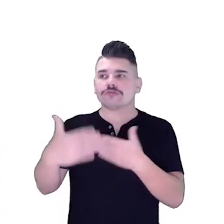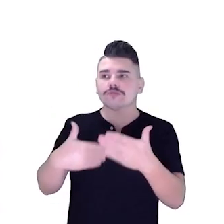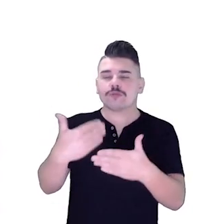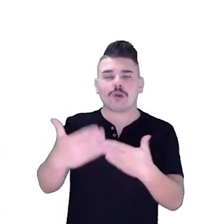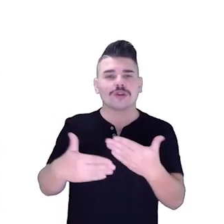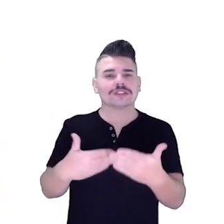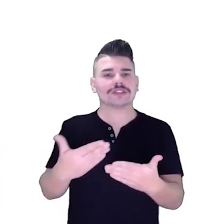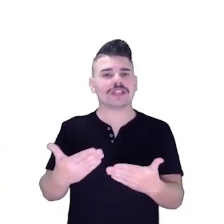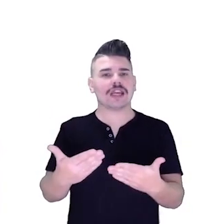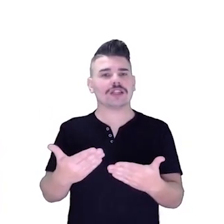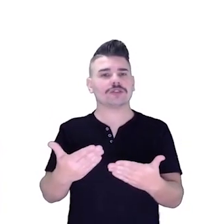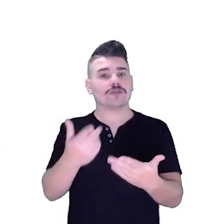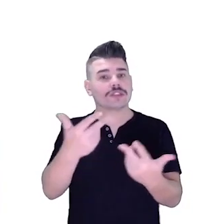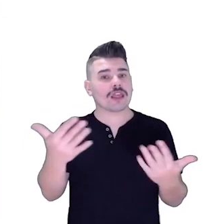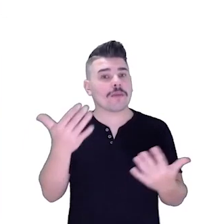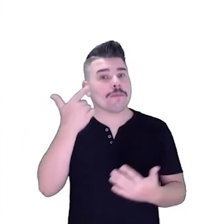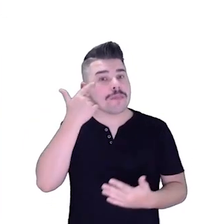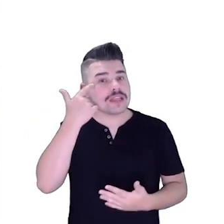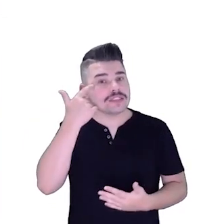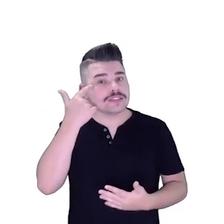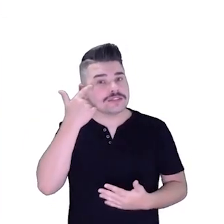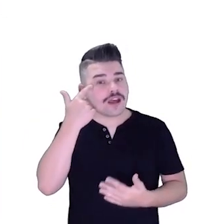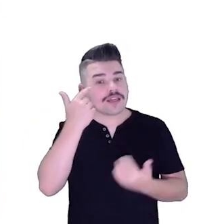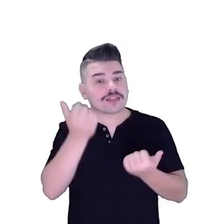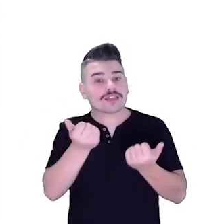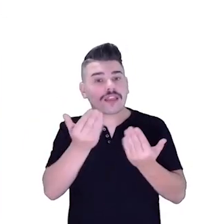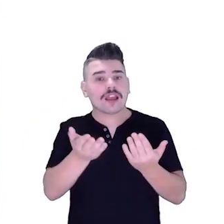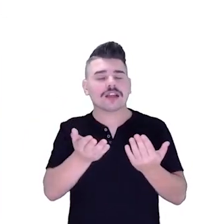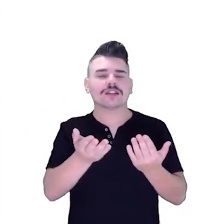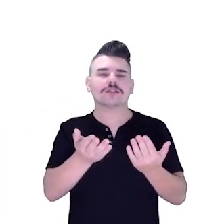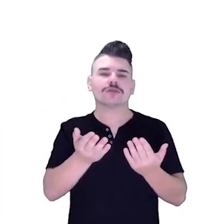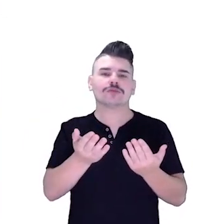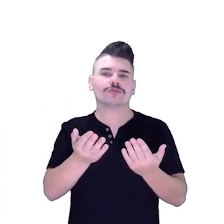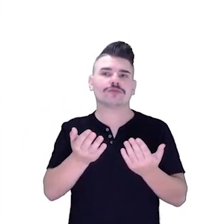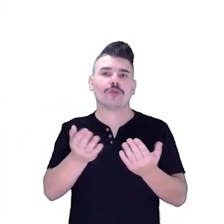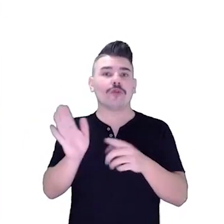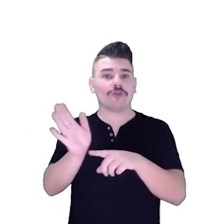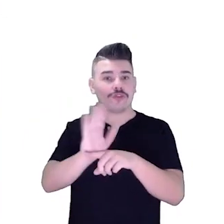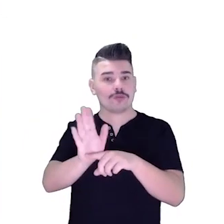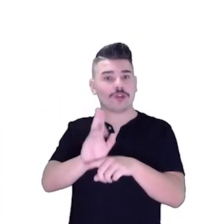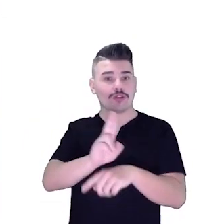o processo de pensar em fazer o Gender Nations, né?